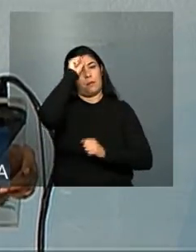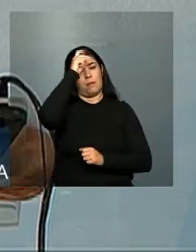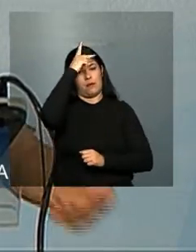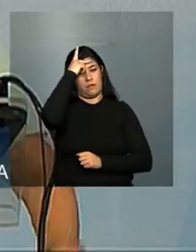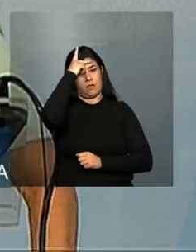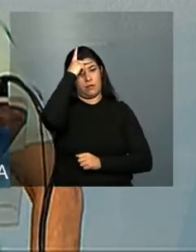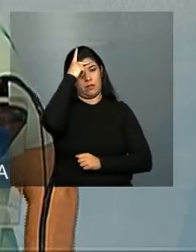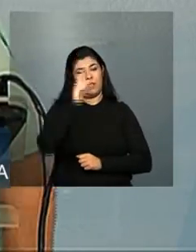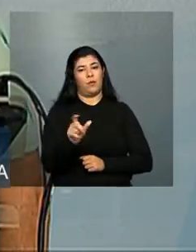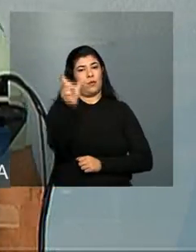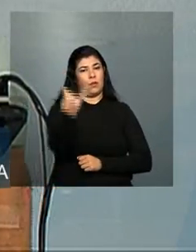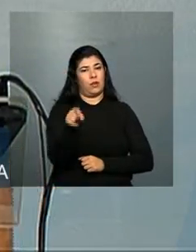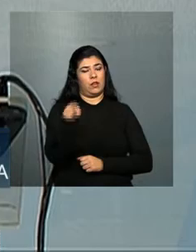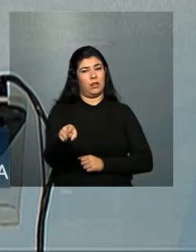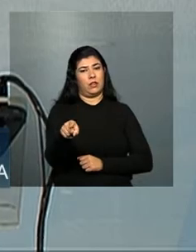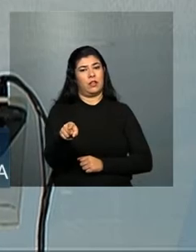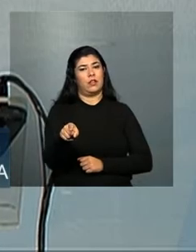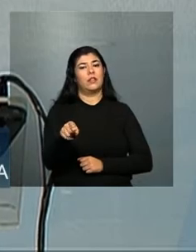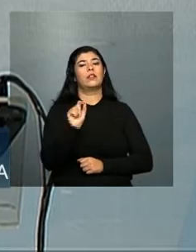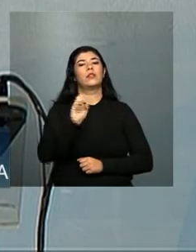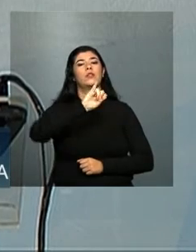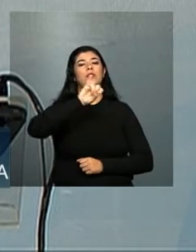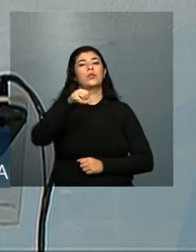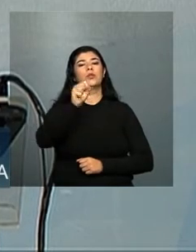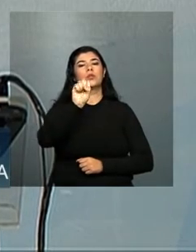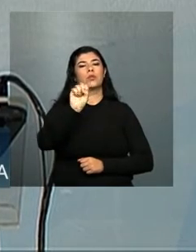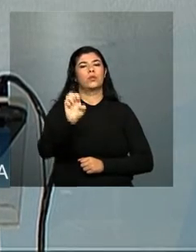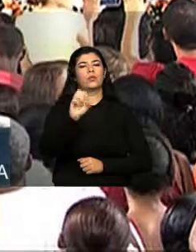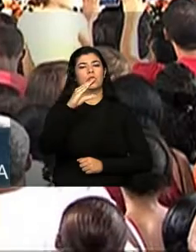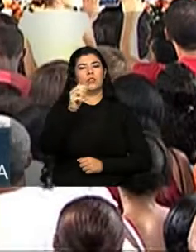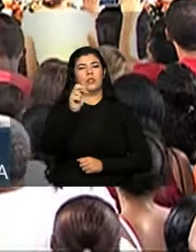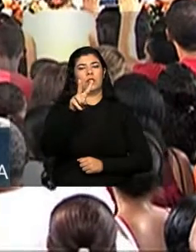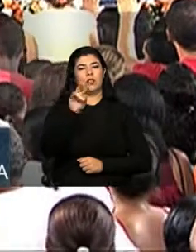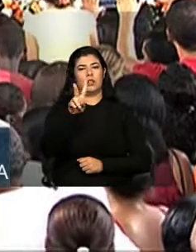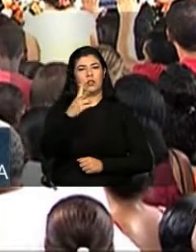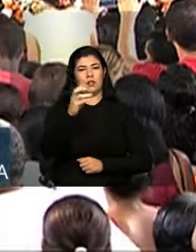o prefeito de Feira de Santana, José Ronaldo de Carvalho.